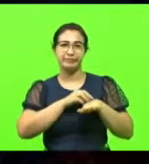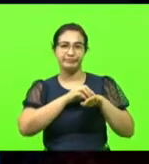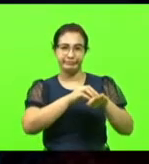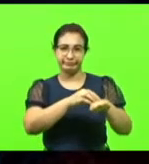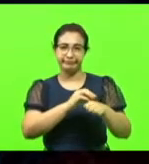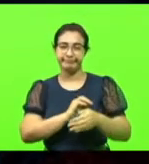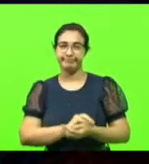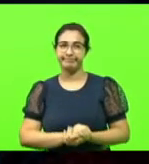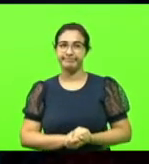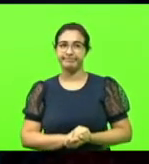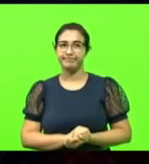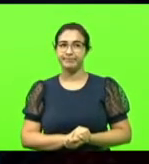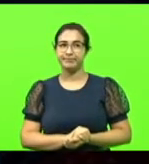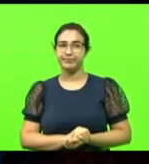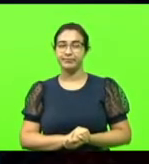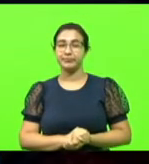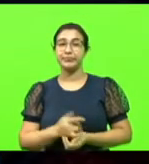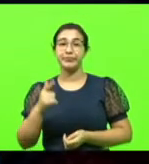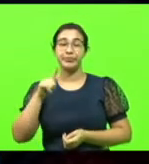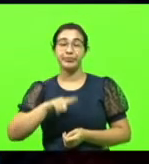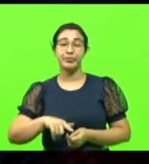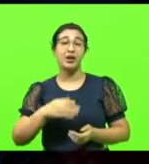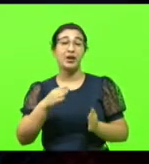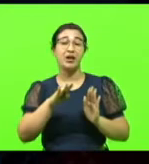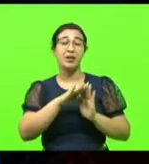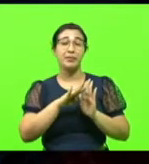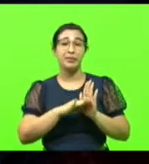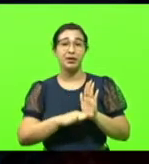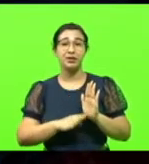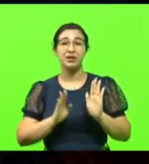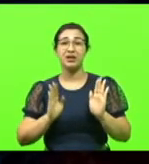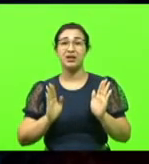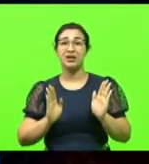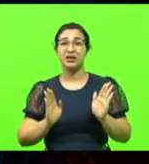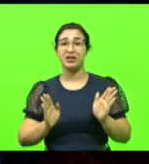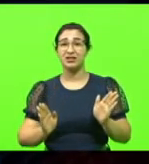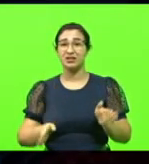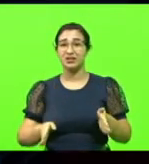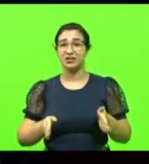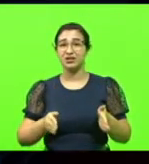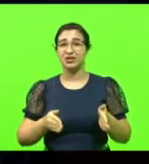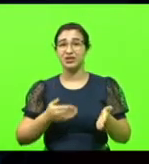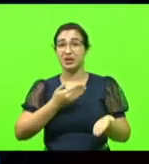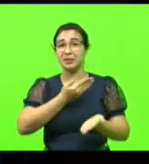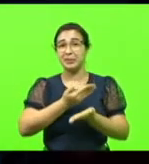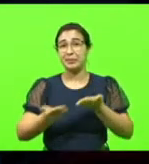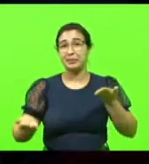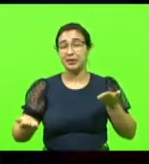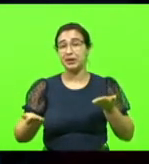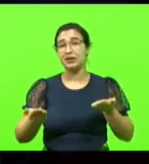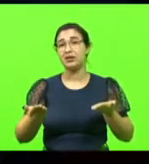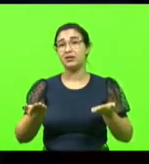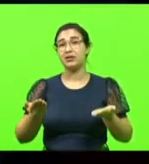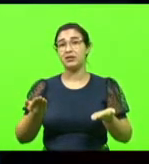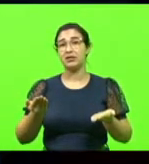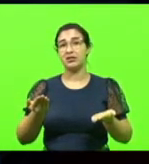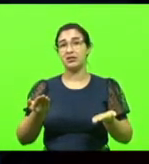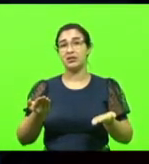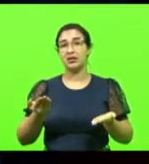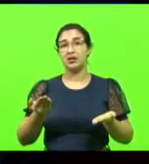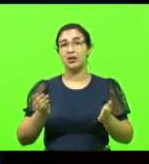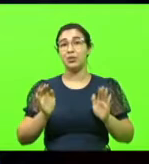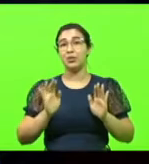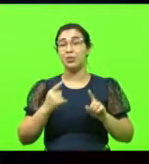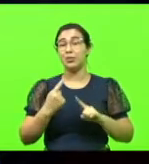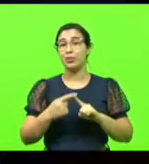e também essa matéria, nesse momento, ela já resta vencida, dado que a pandemia já está próxima a ser o decreto a